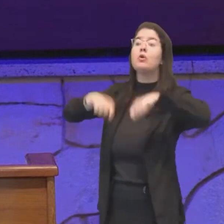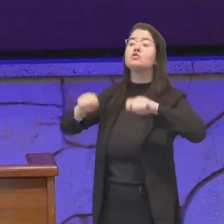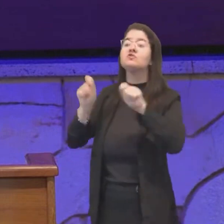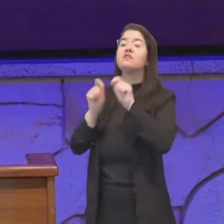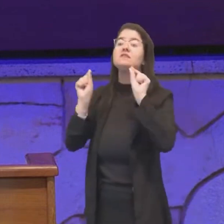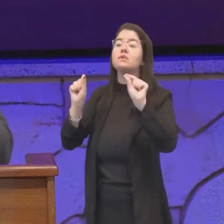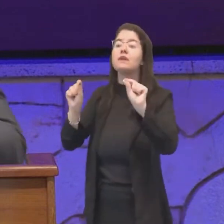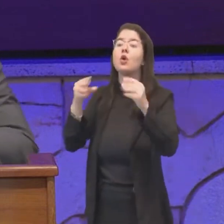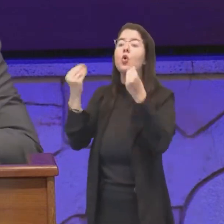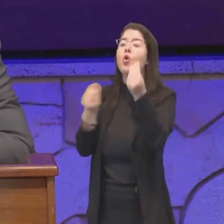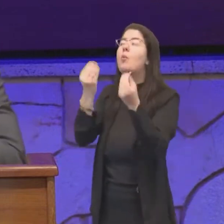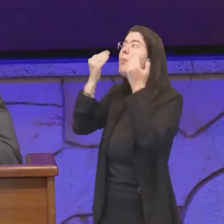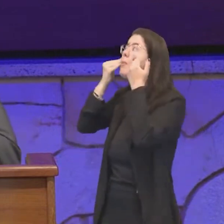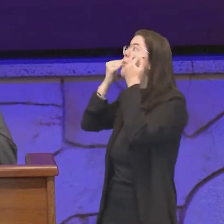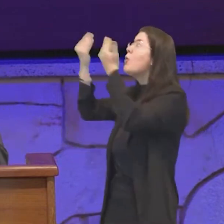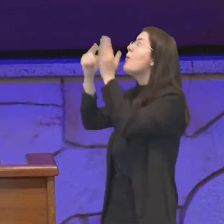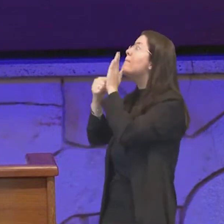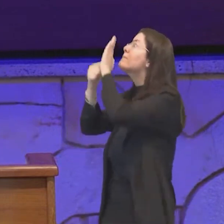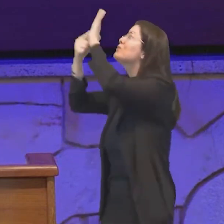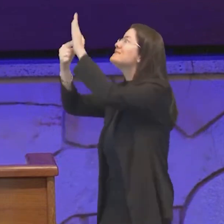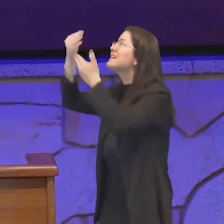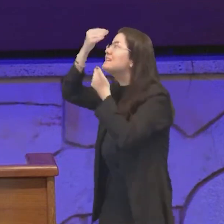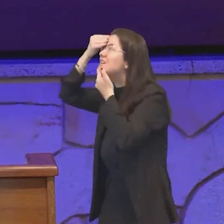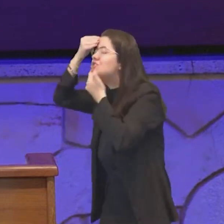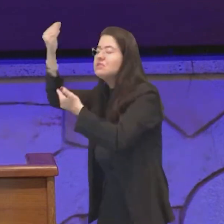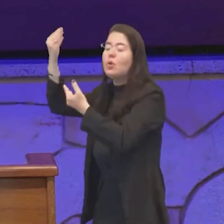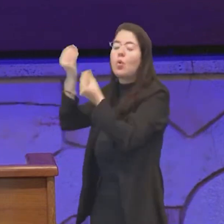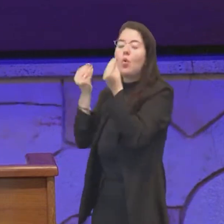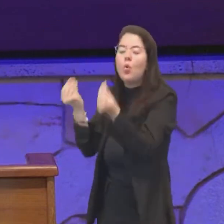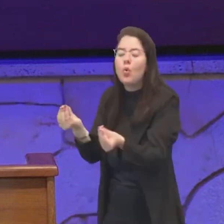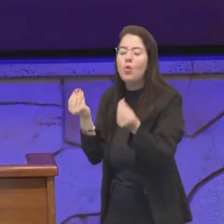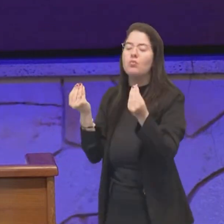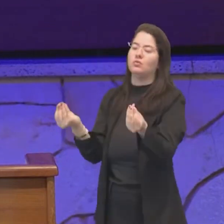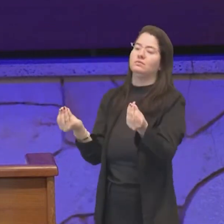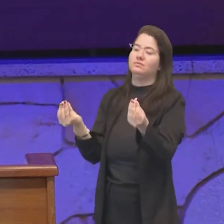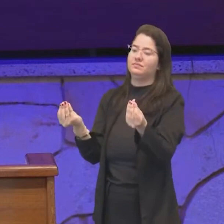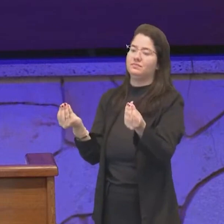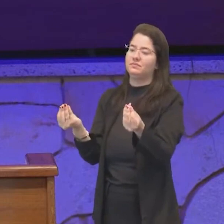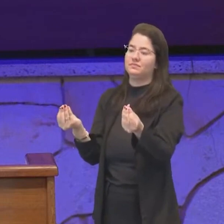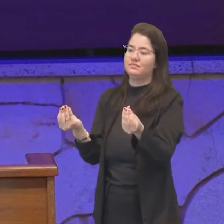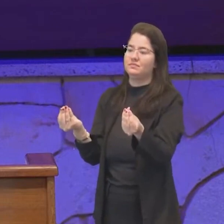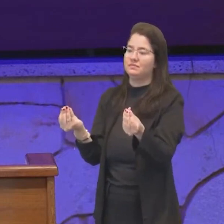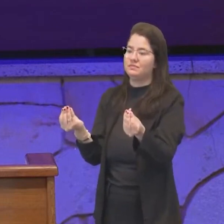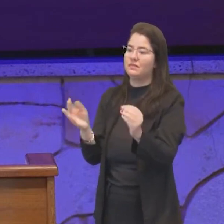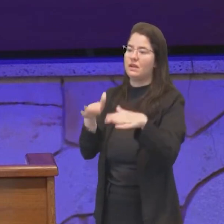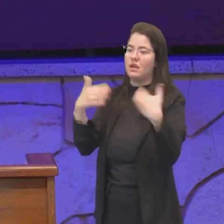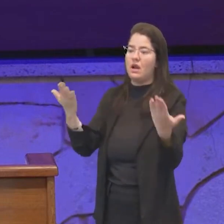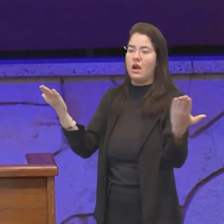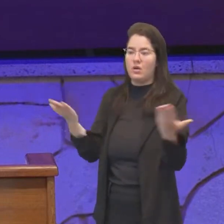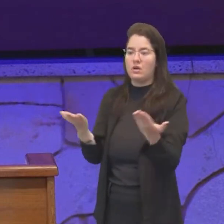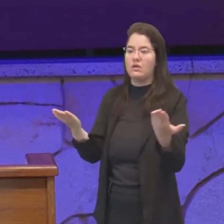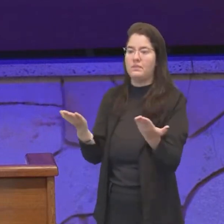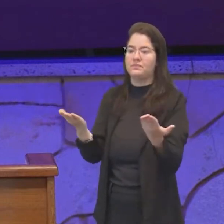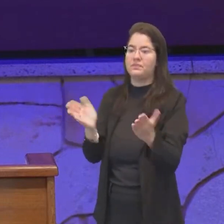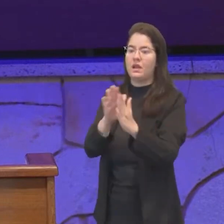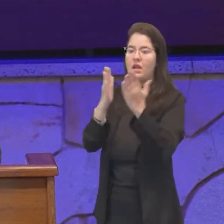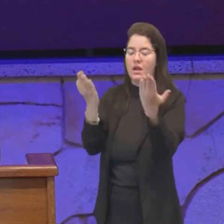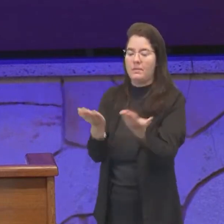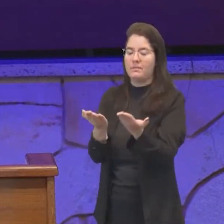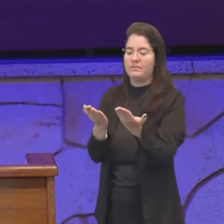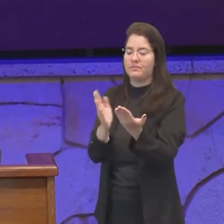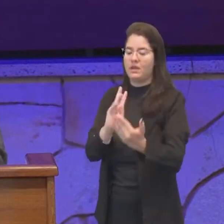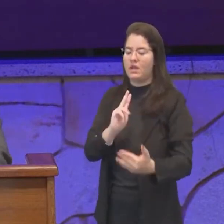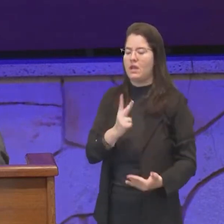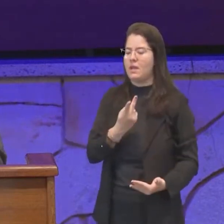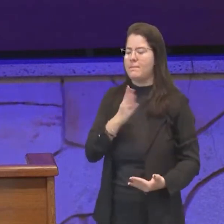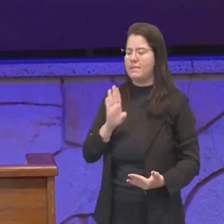a Deus pelo que Ele fez por nós. E aí, meu irmão, eu queria que você abrisse a sua Bíblia, lá no livro de Hebreus, no capítulo